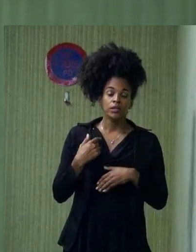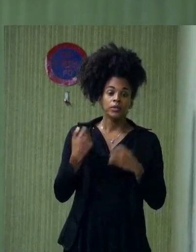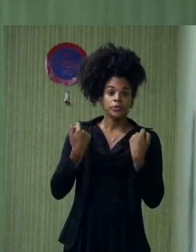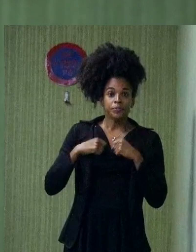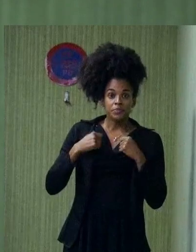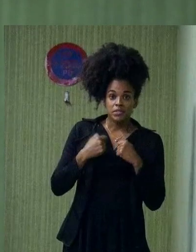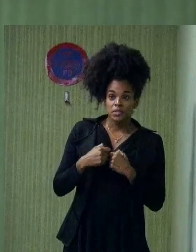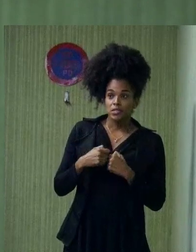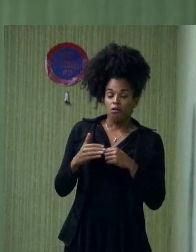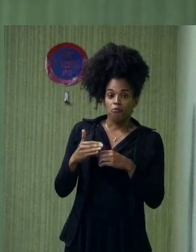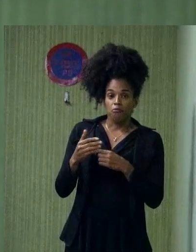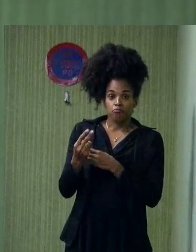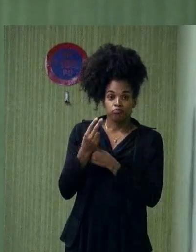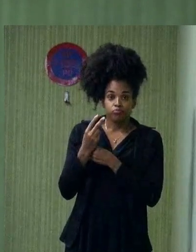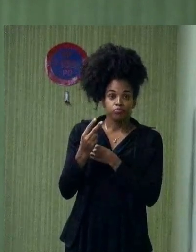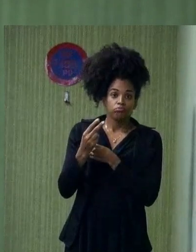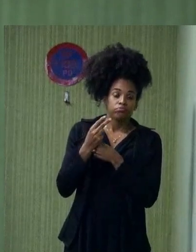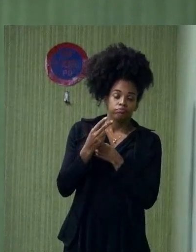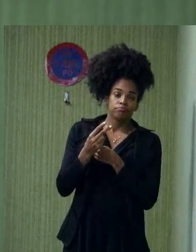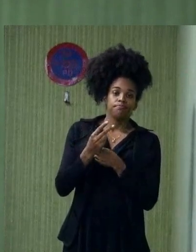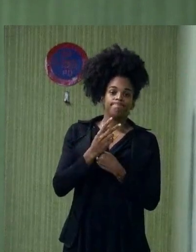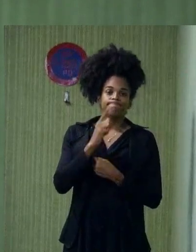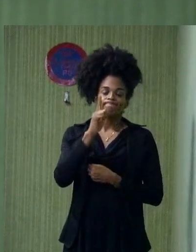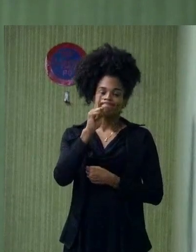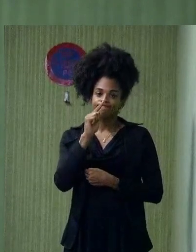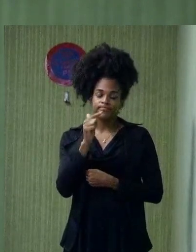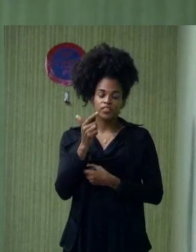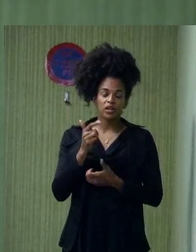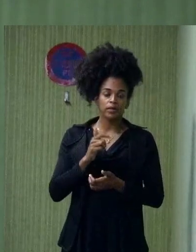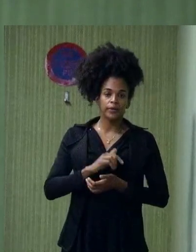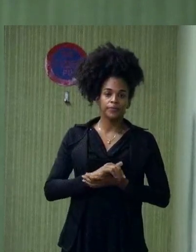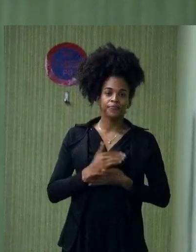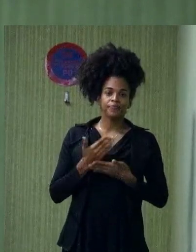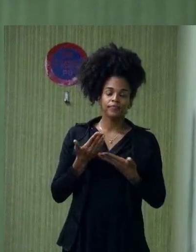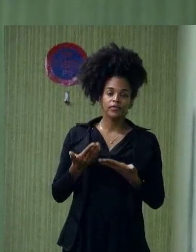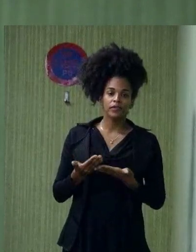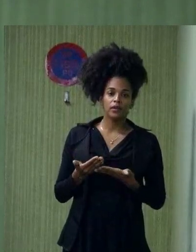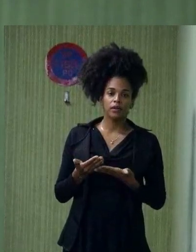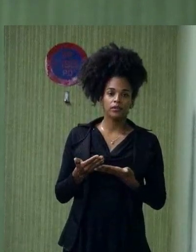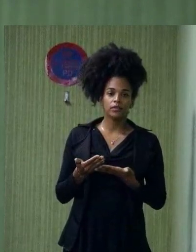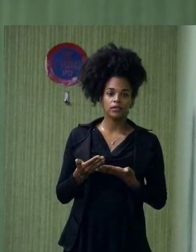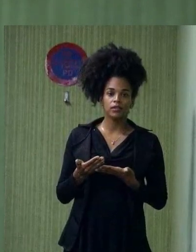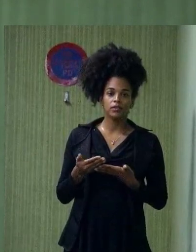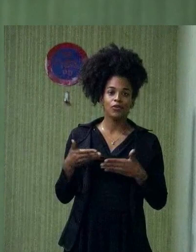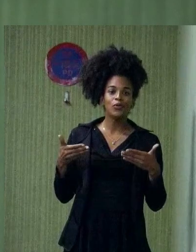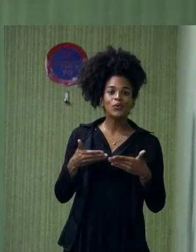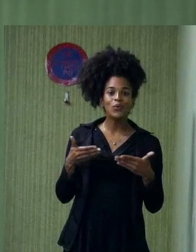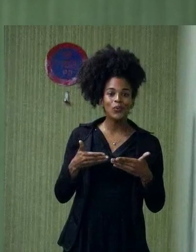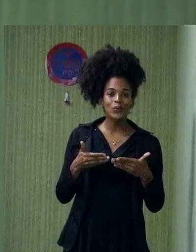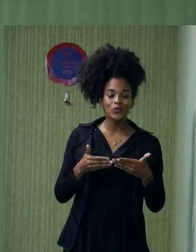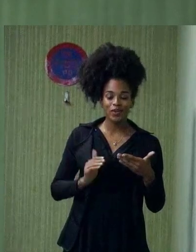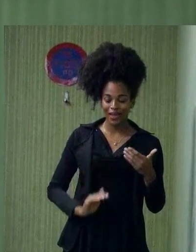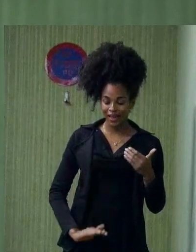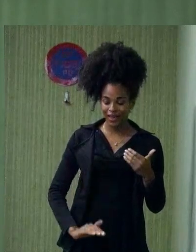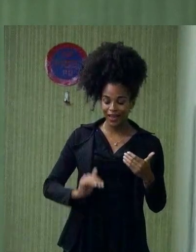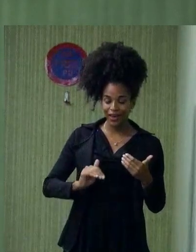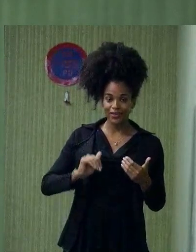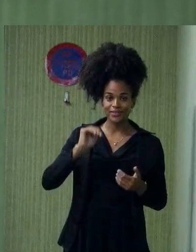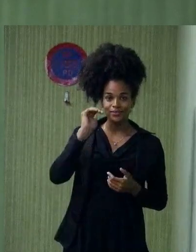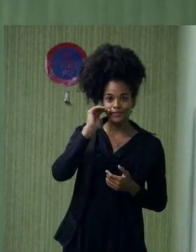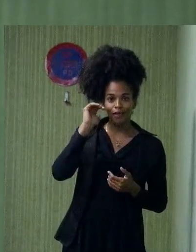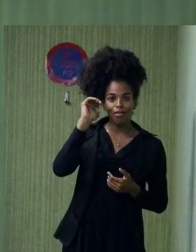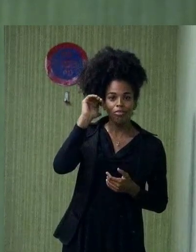pro país essa ajuda naquele momento que era a situação da água e onde estão as nossas crianças e adolescentes nossos alunos